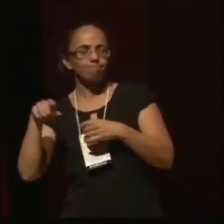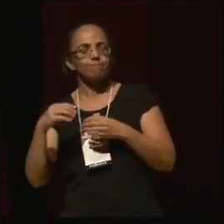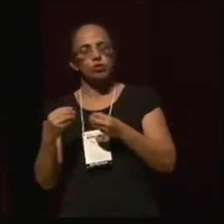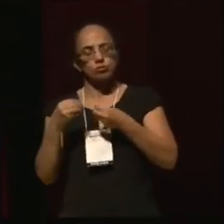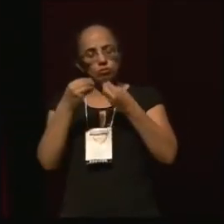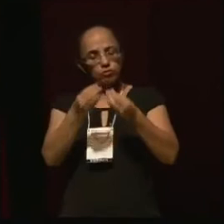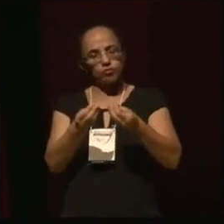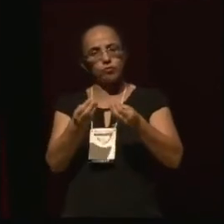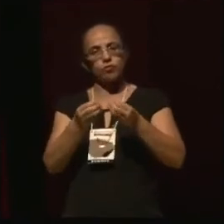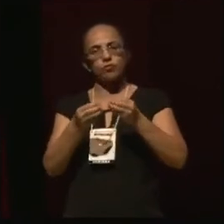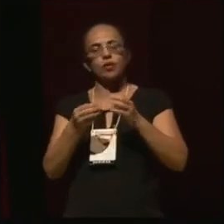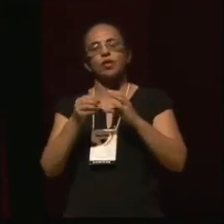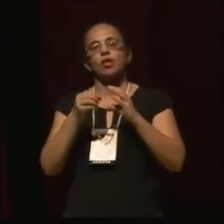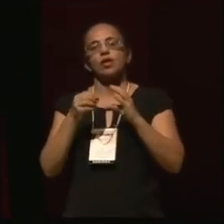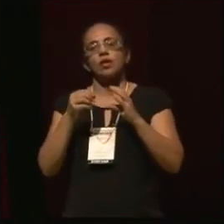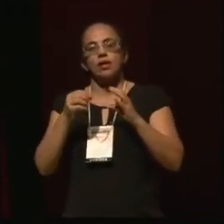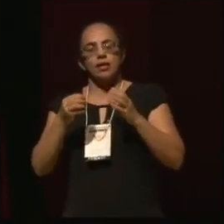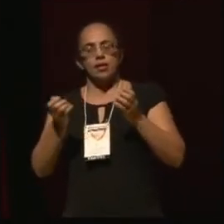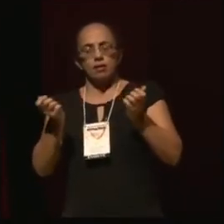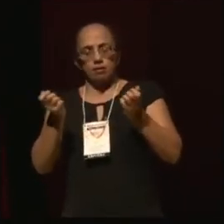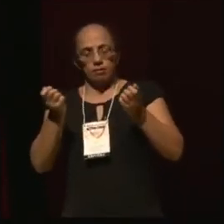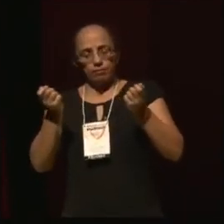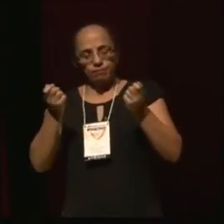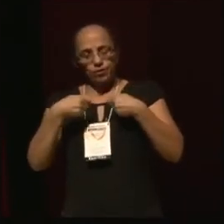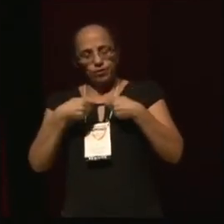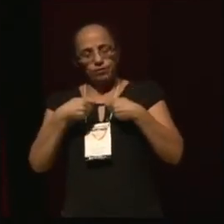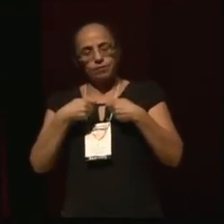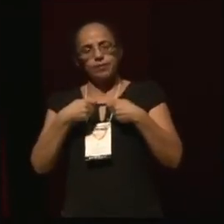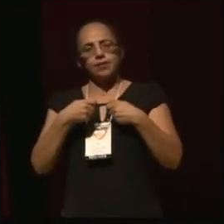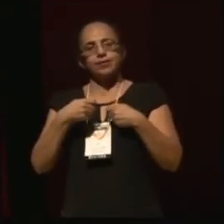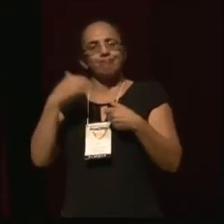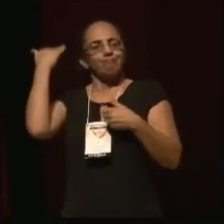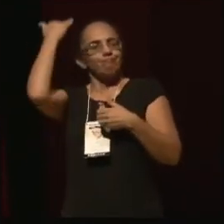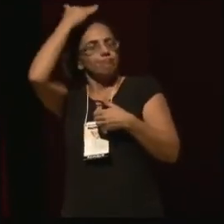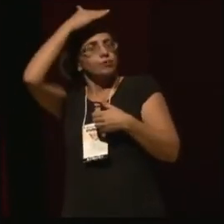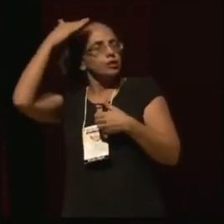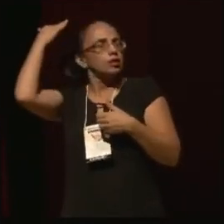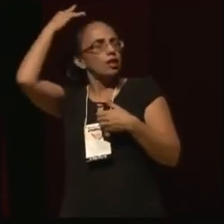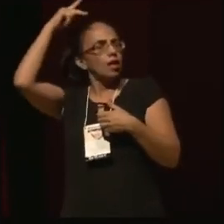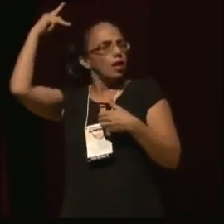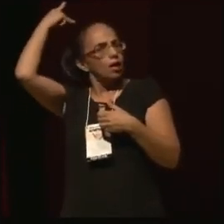Porque a vida que recebemos é uma vida sagrada.